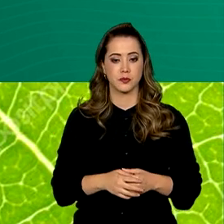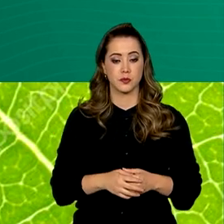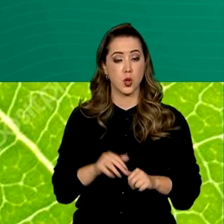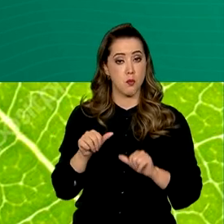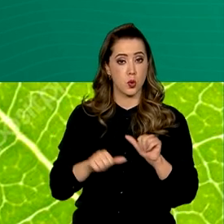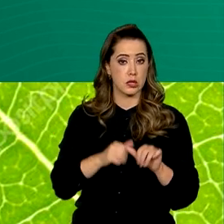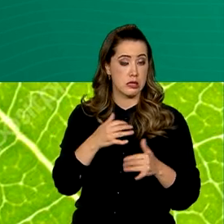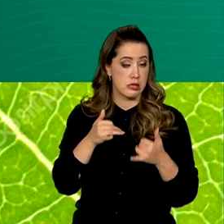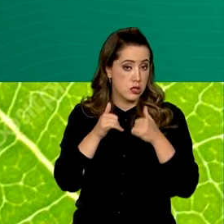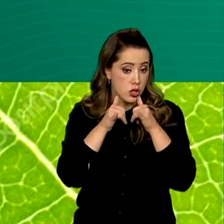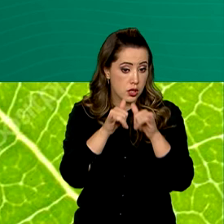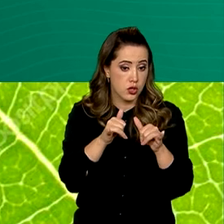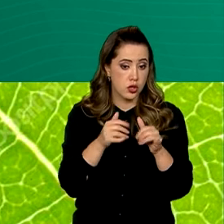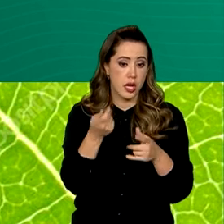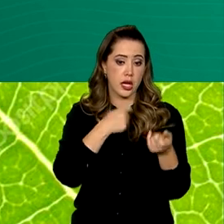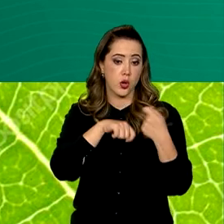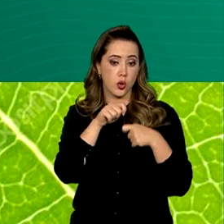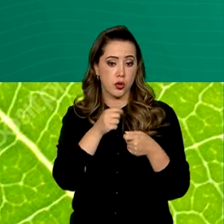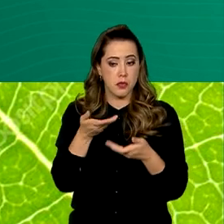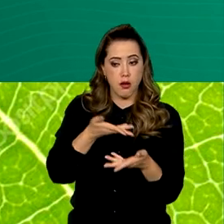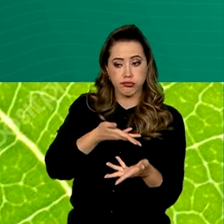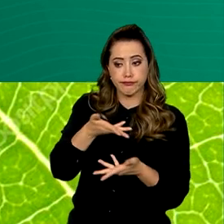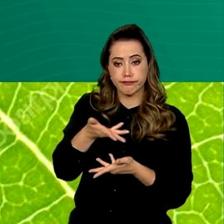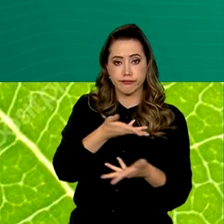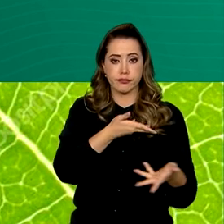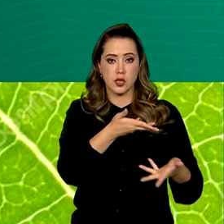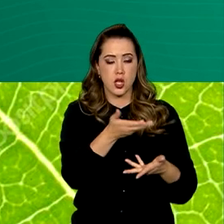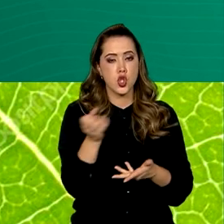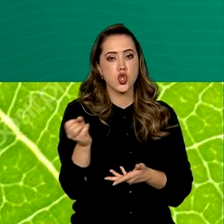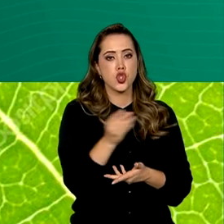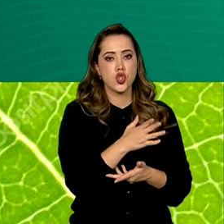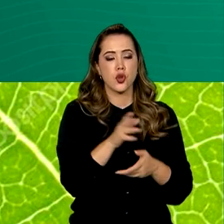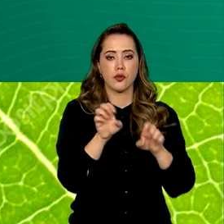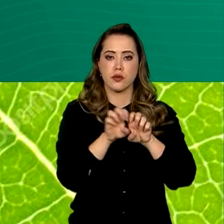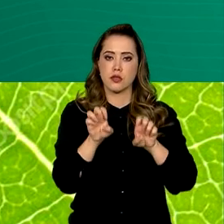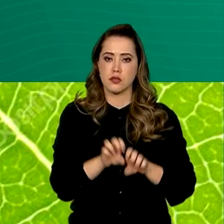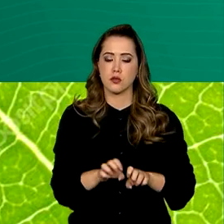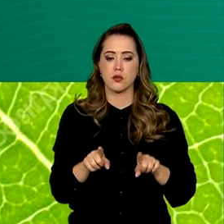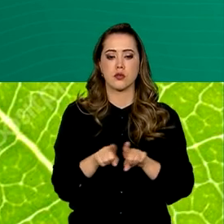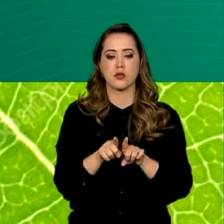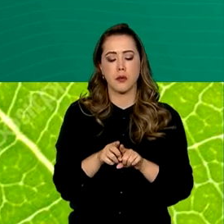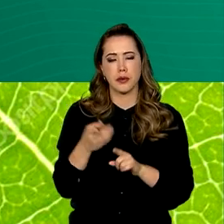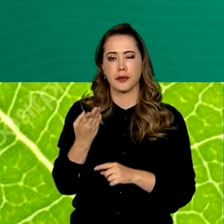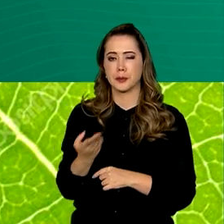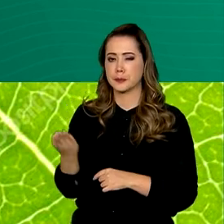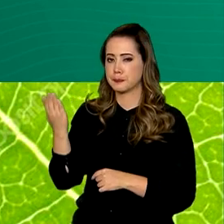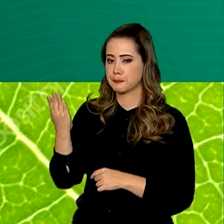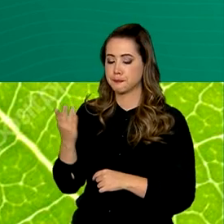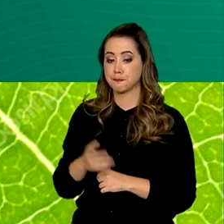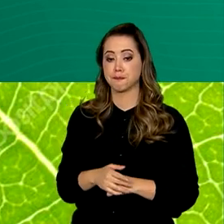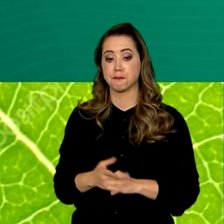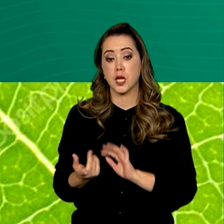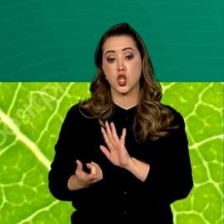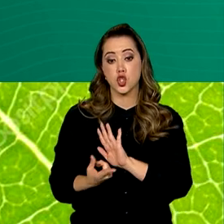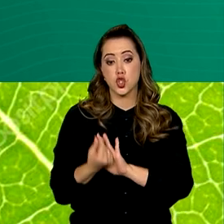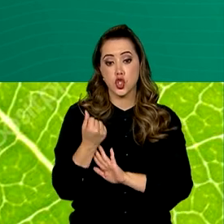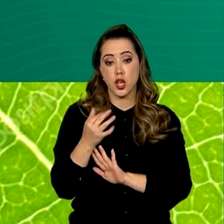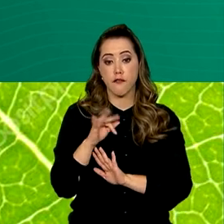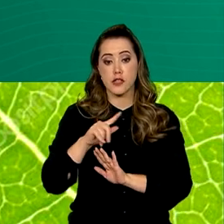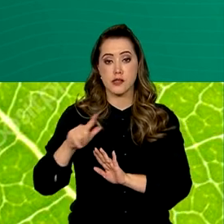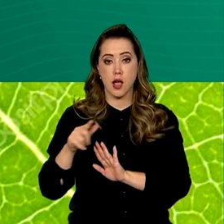transição energética, economia circular e nova infraestrutura; e instrumentos financeiros,